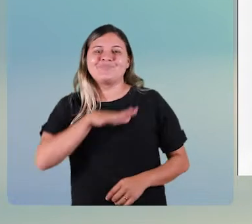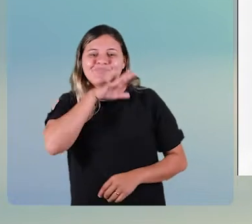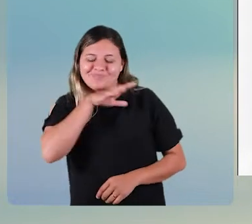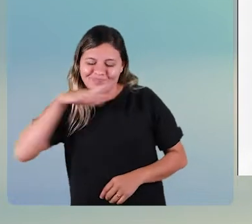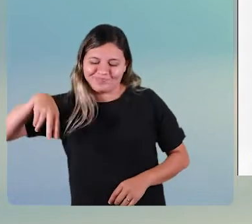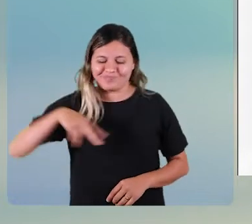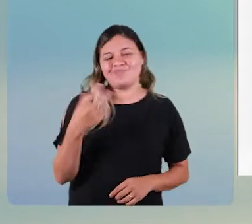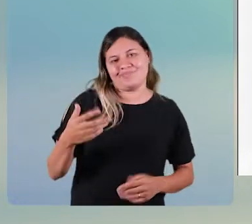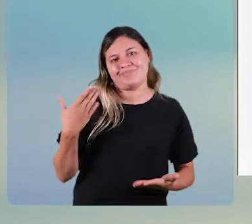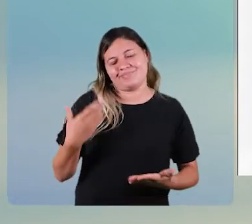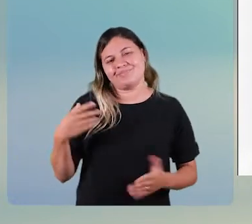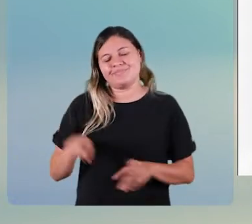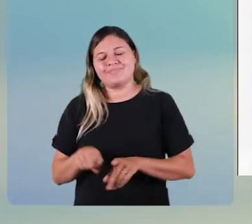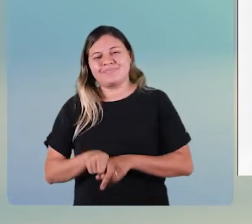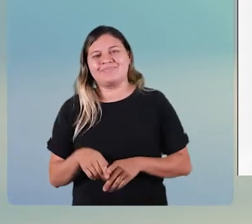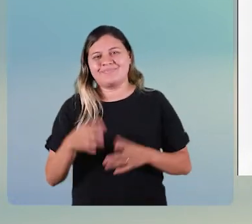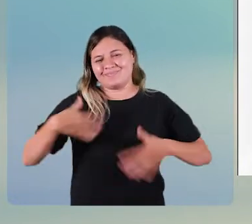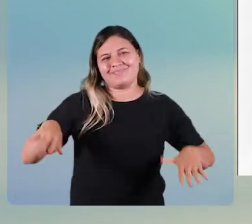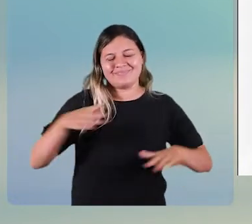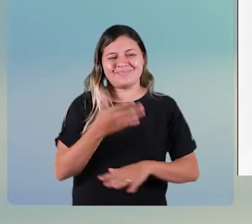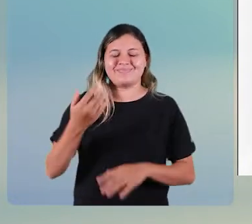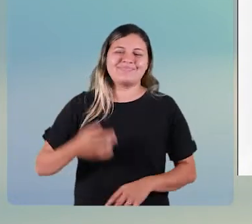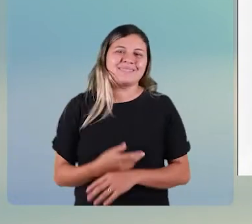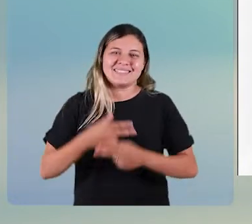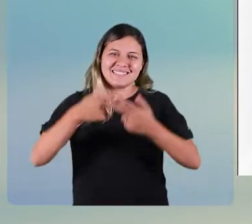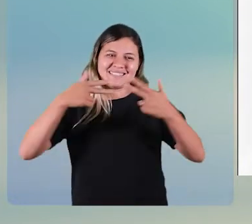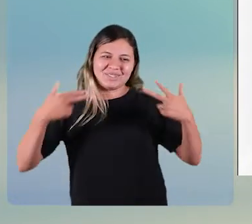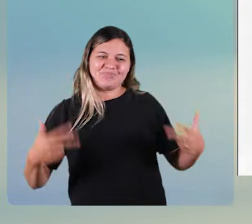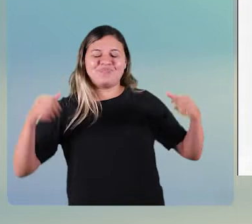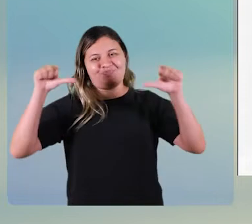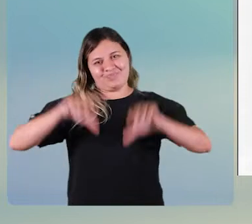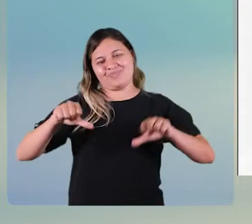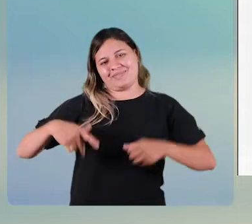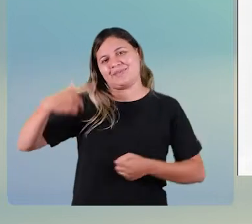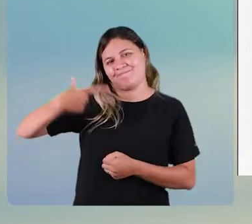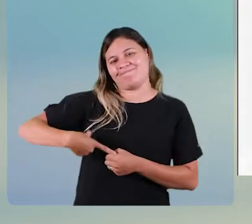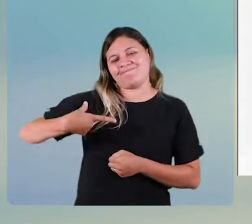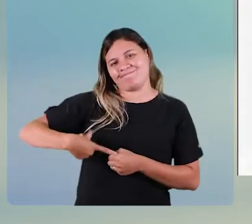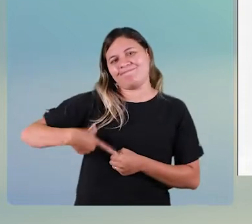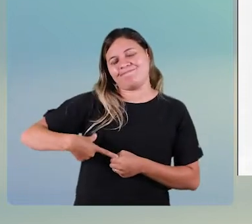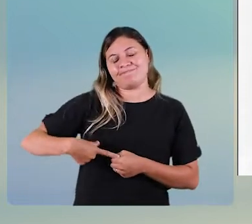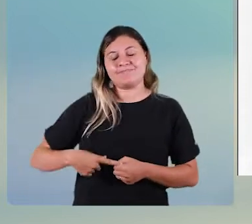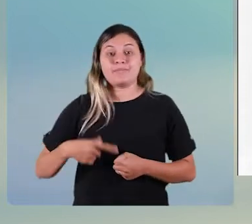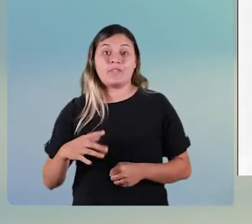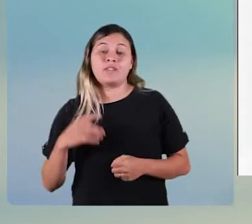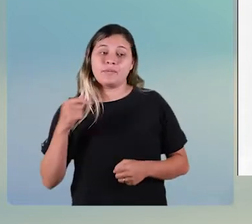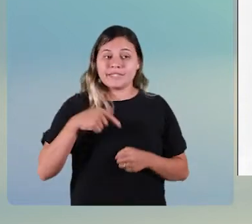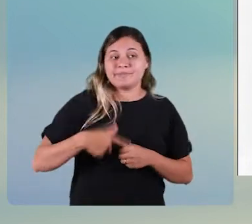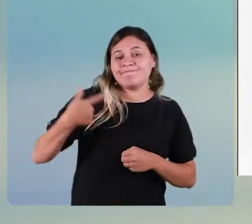mesmo daquele ambiente aquático, tá bom? Então, são essas as diversas desvantagens da utilização do